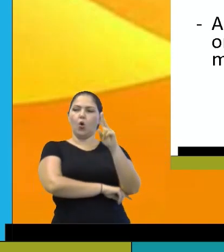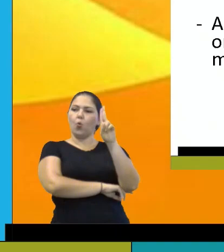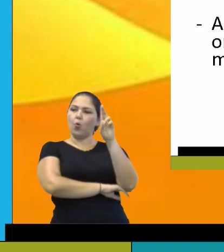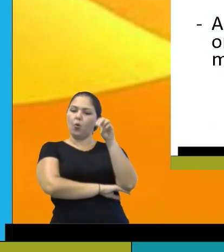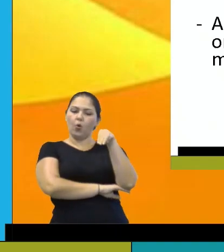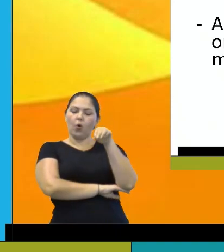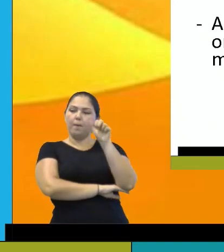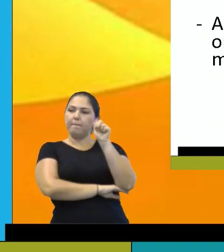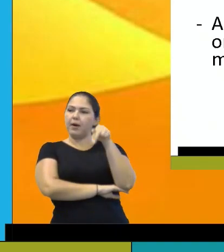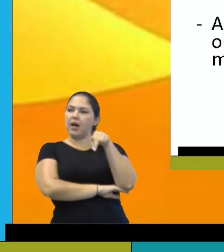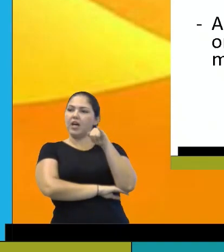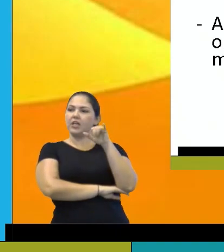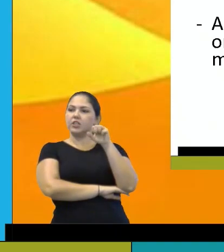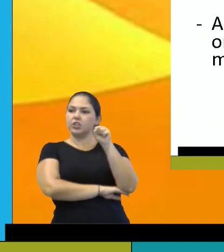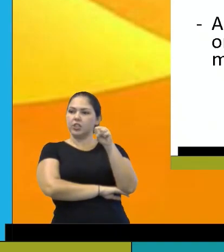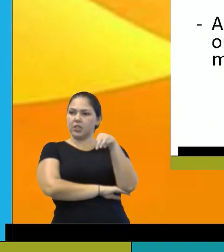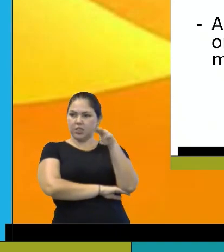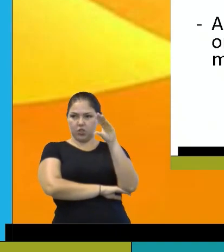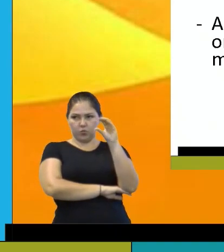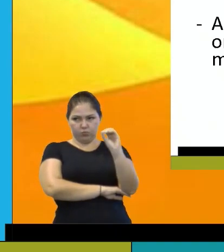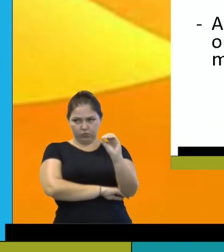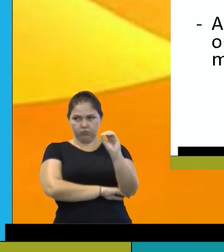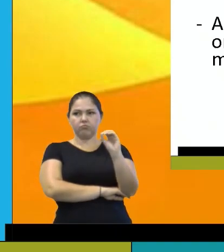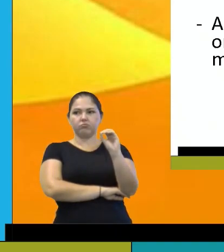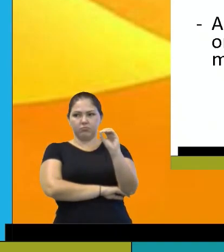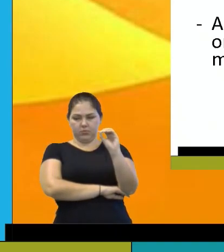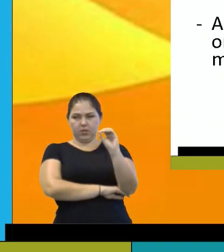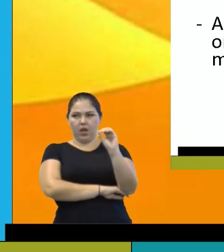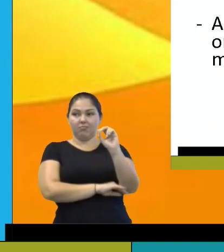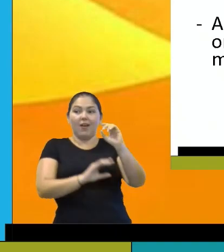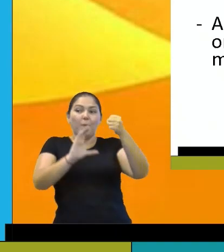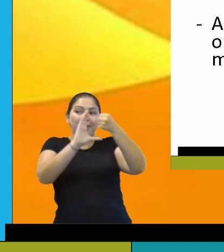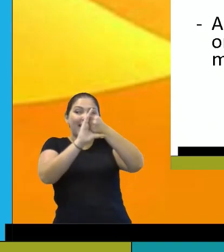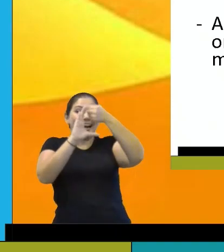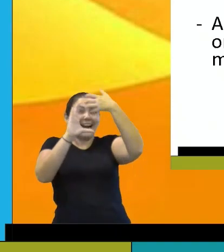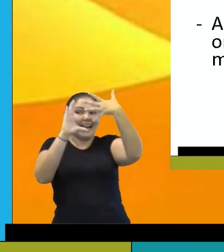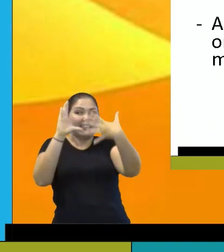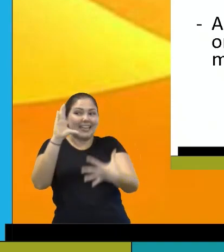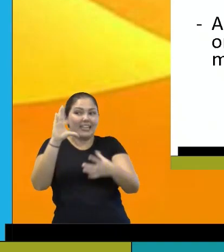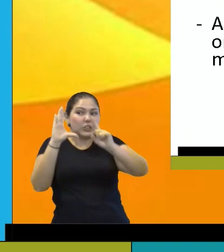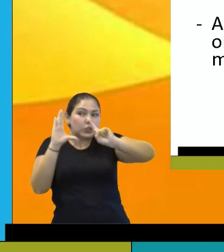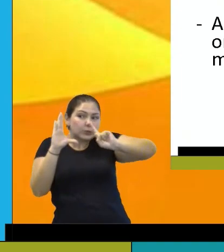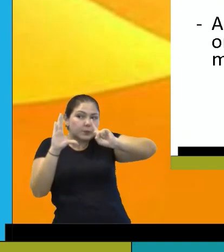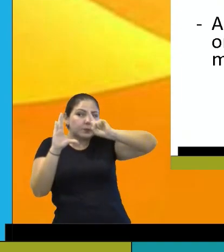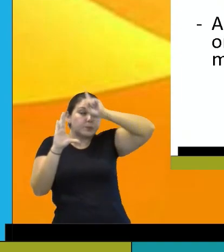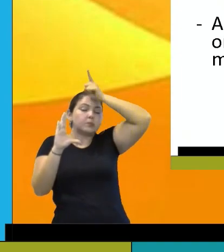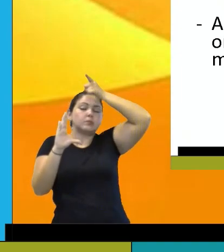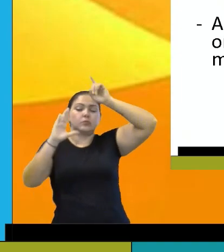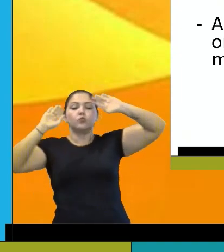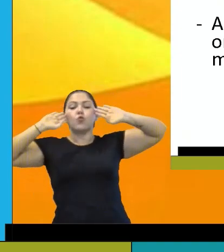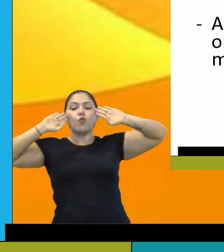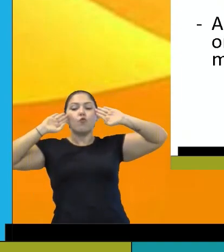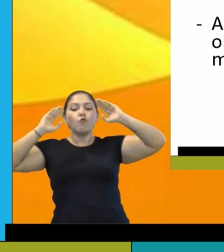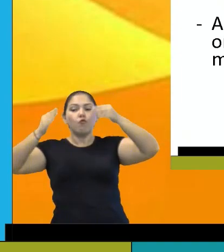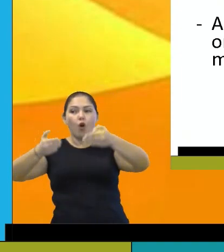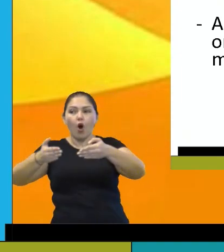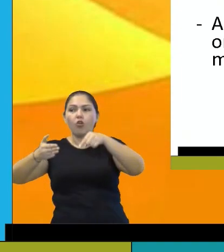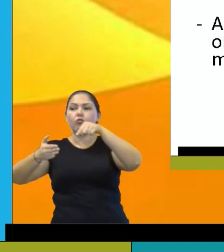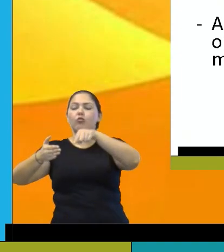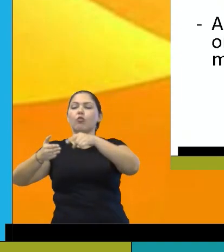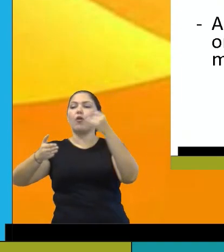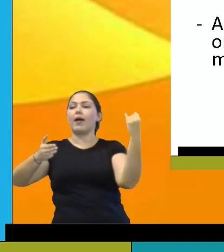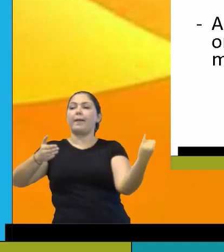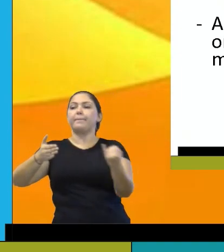humanismo do Renascimento, Maquiavel ele vai desenvolver uma teoria centrada na importância